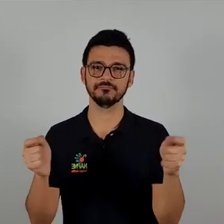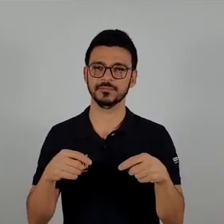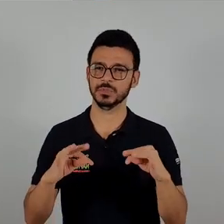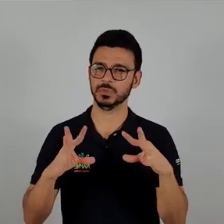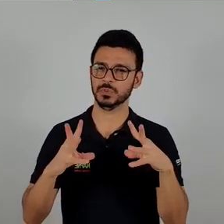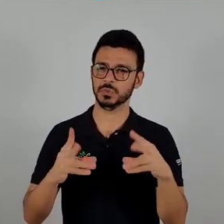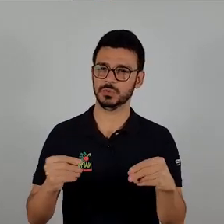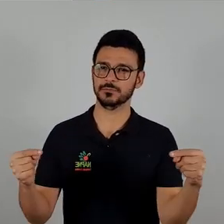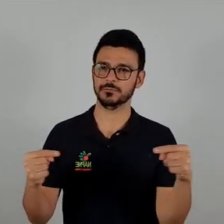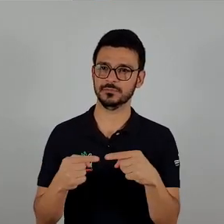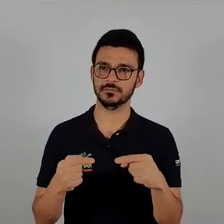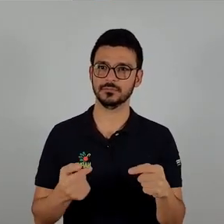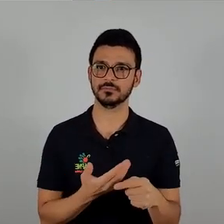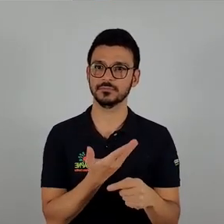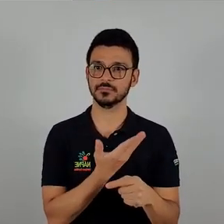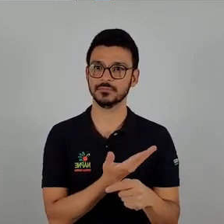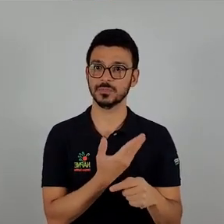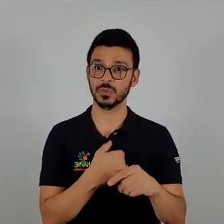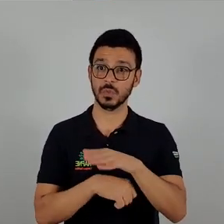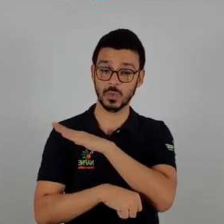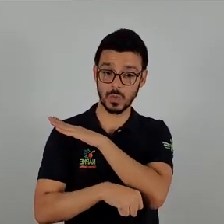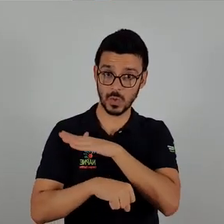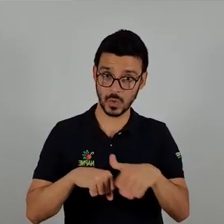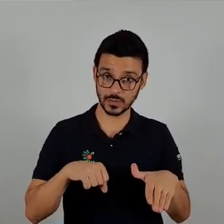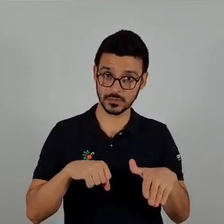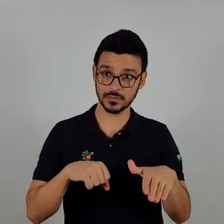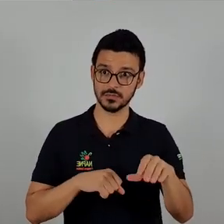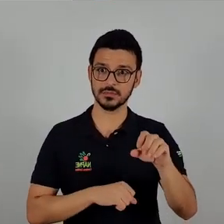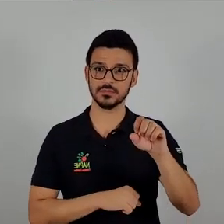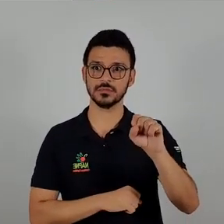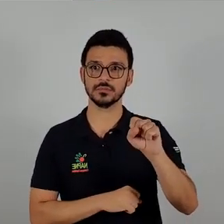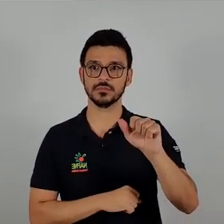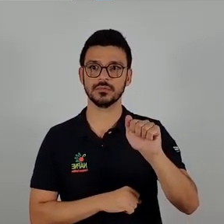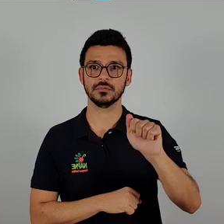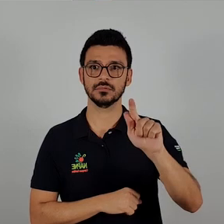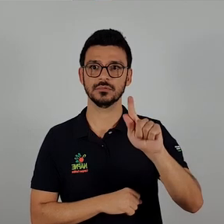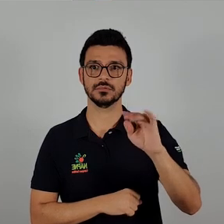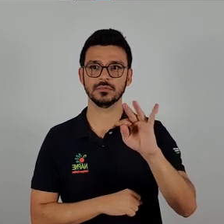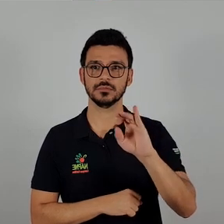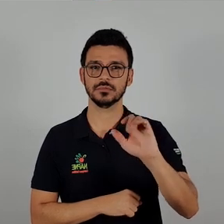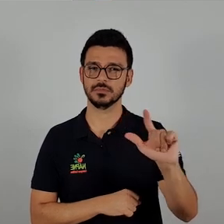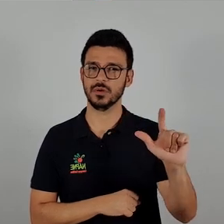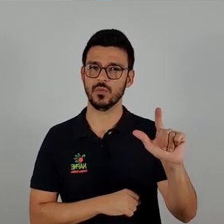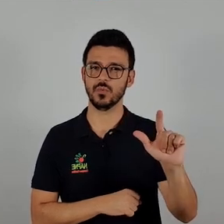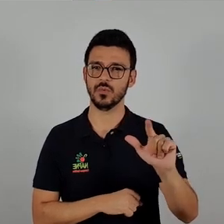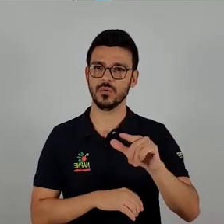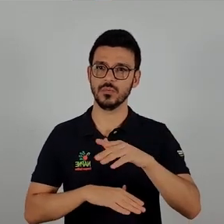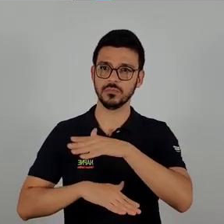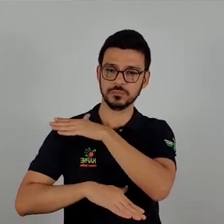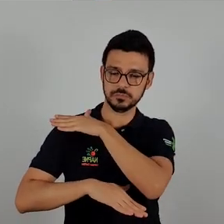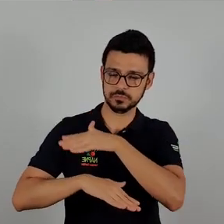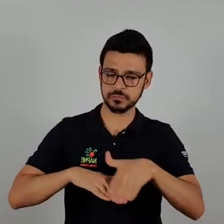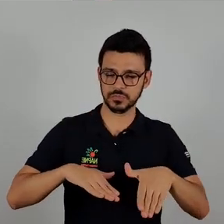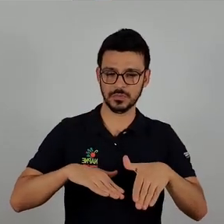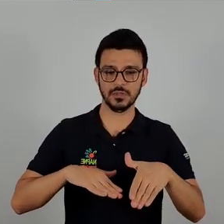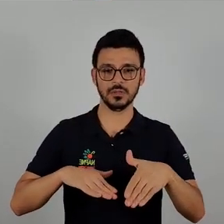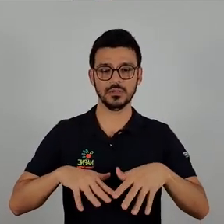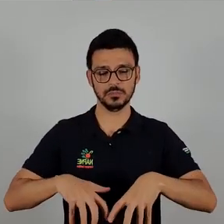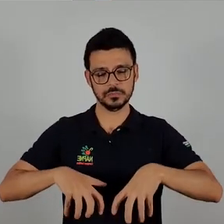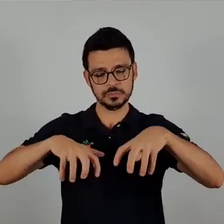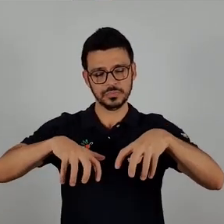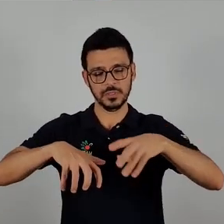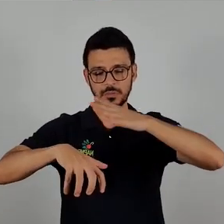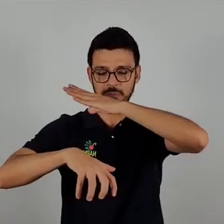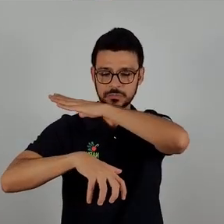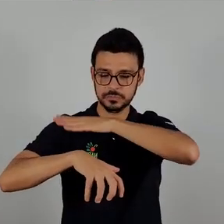por 30 minutos. Aí eu tenho o princípio ativo dela. Se eu pegar essa mesma parte e cortar ela diferente, cortar como se